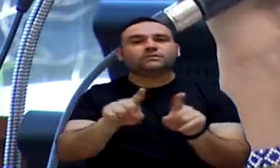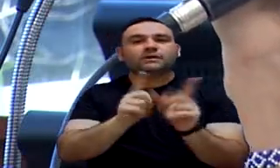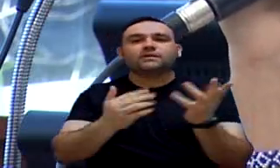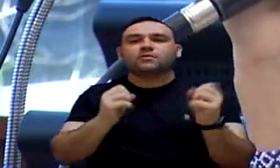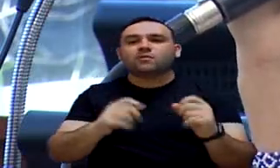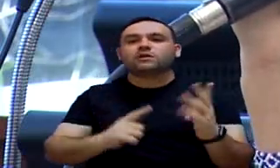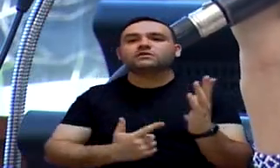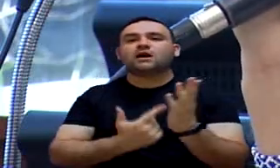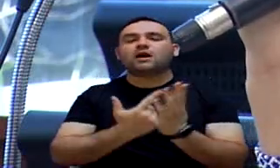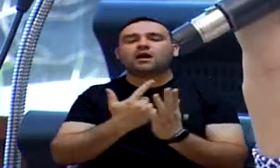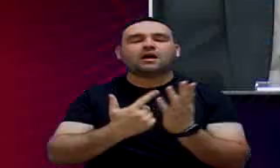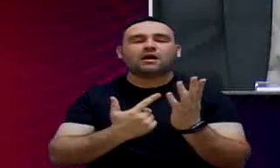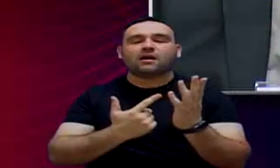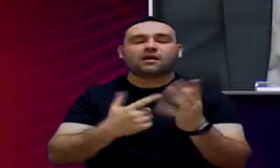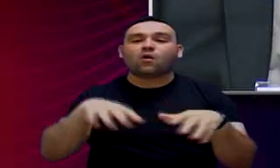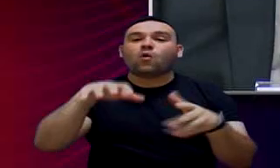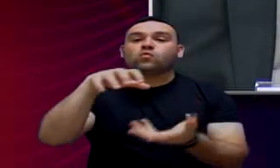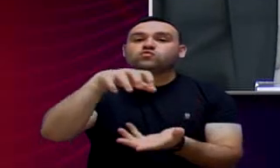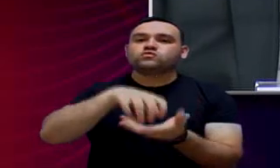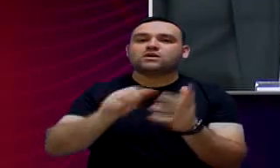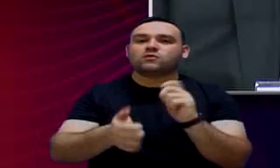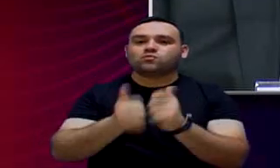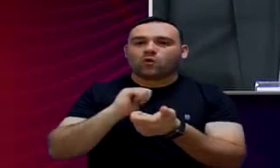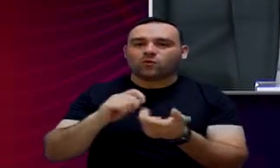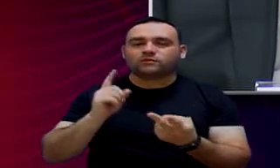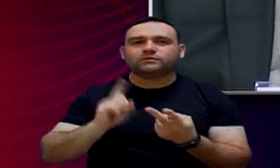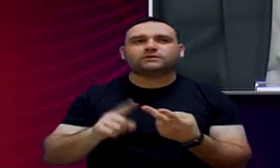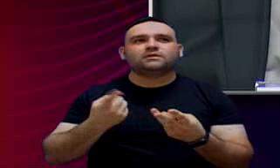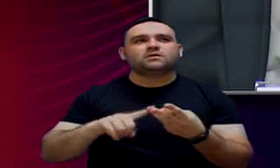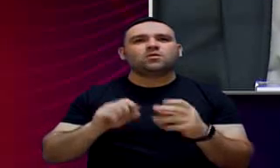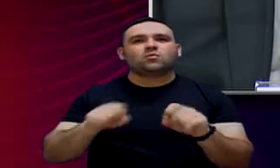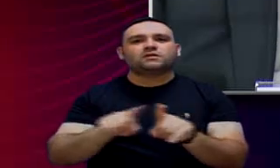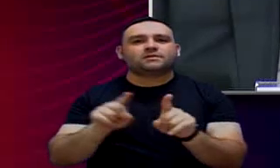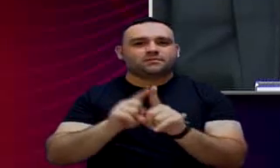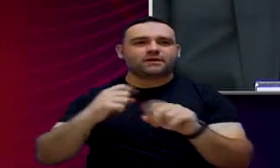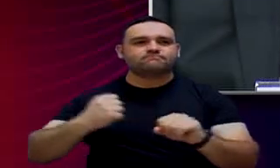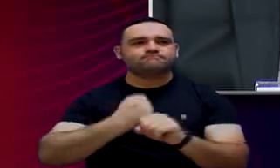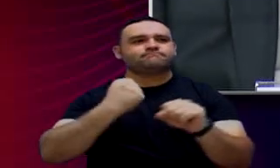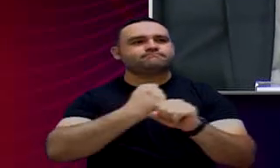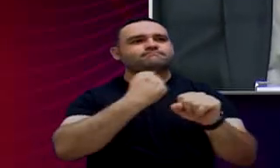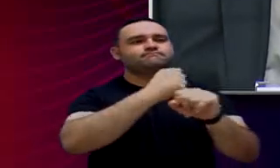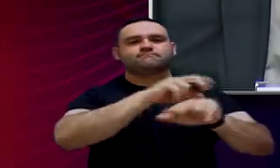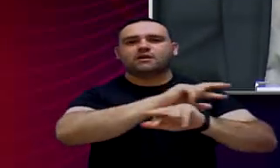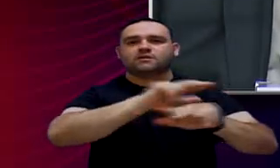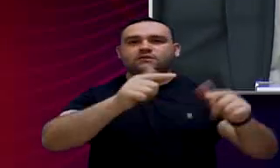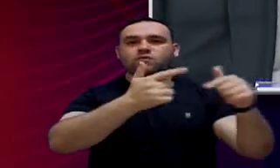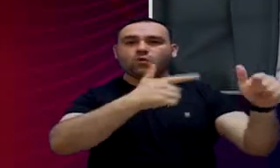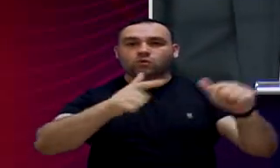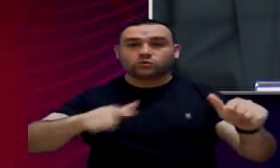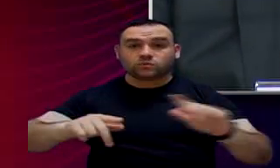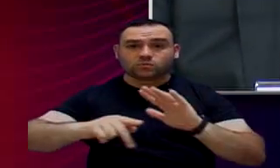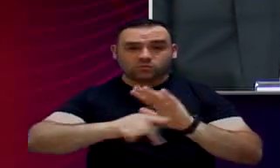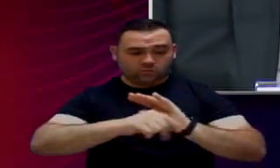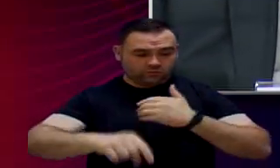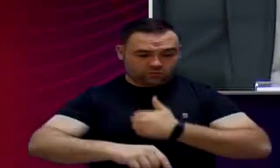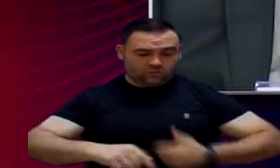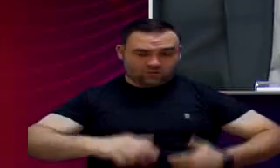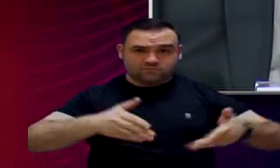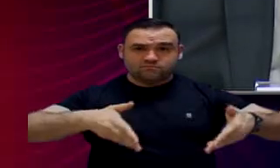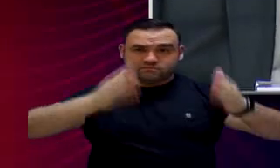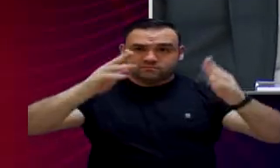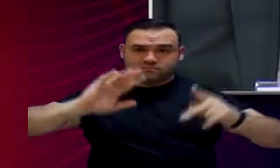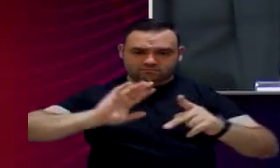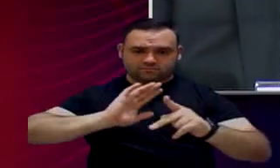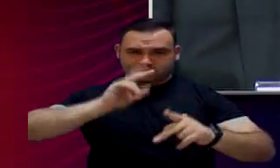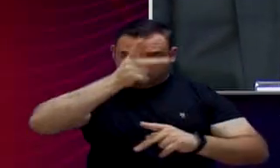ser a construção de um centro esportivo pode ser a construção de várias outras benfeitorias que são próprias públicos que